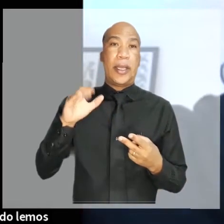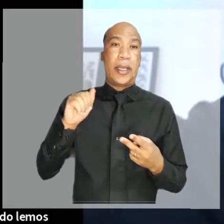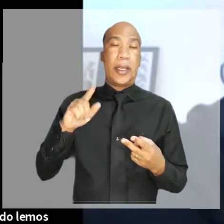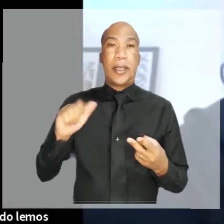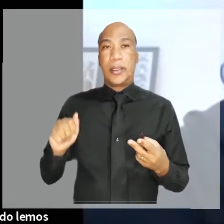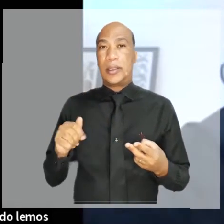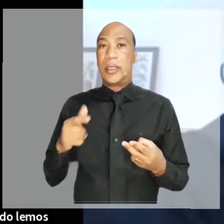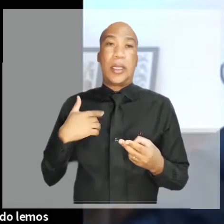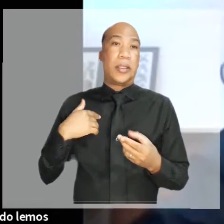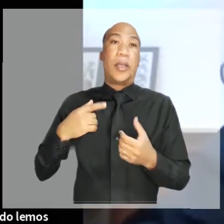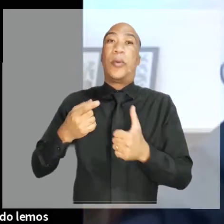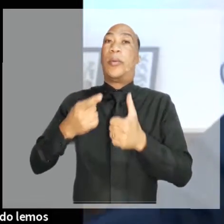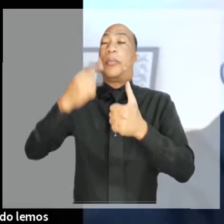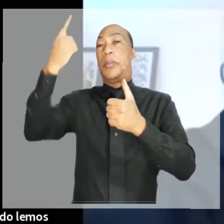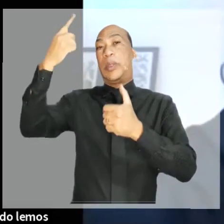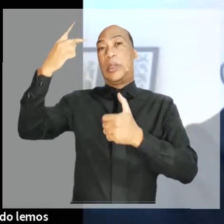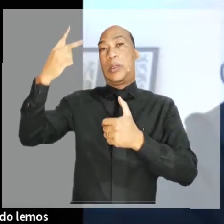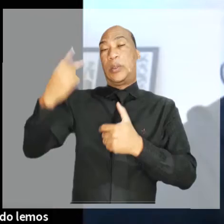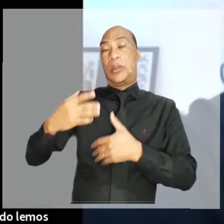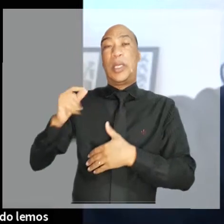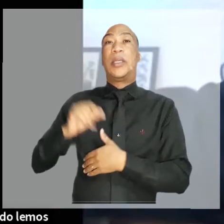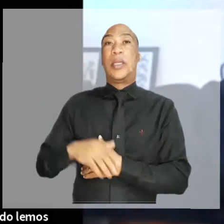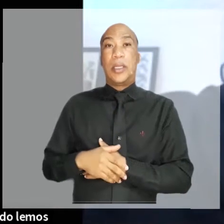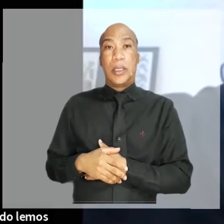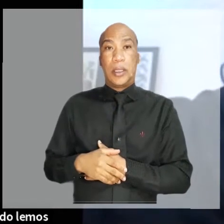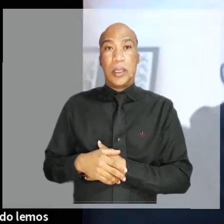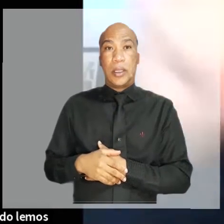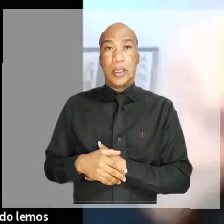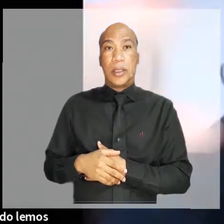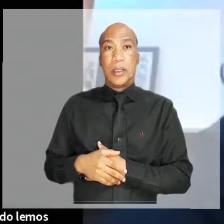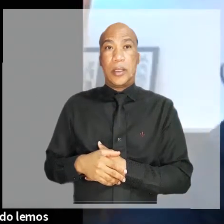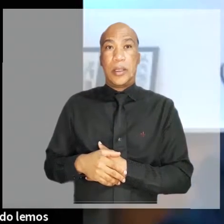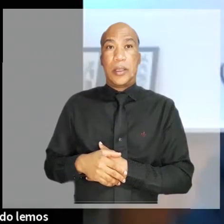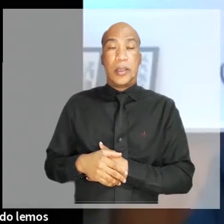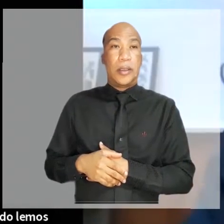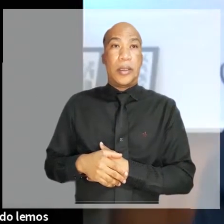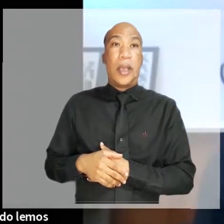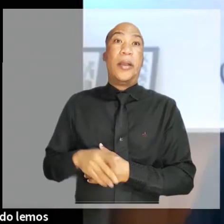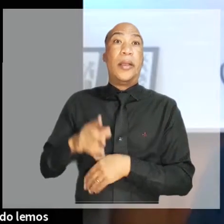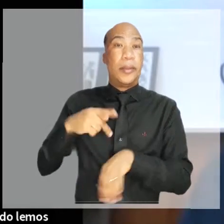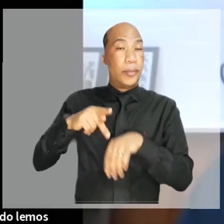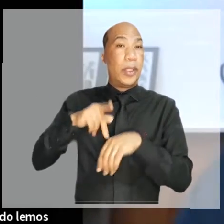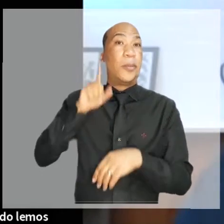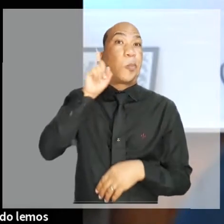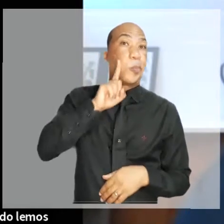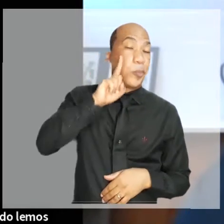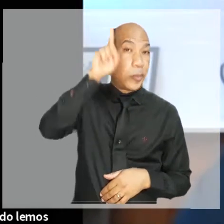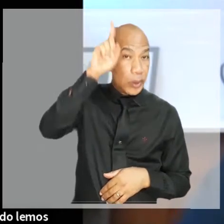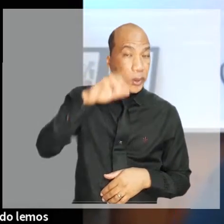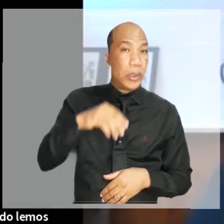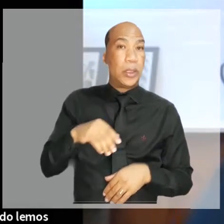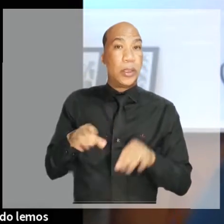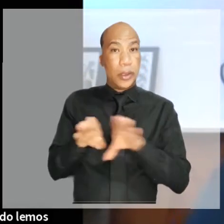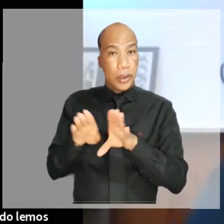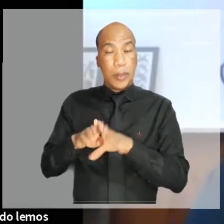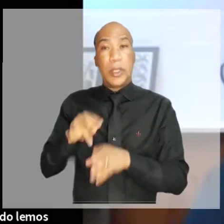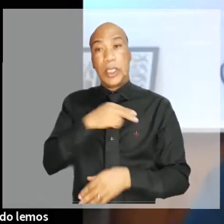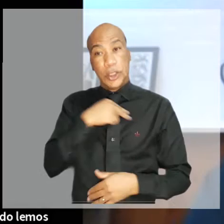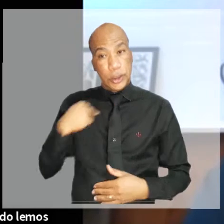Europa, Estados Unidos e China. Eu diria até Estados Unidos e China. A Europa está também lutando ali